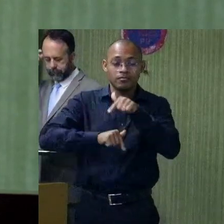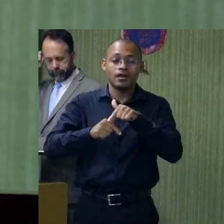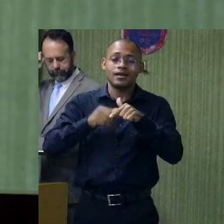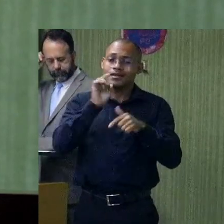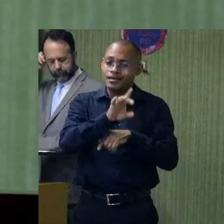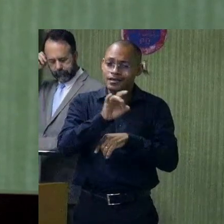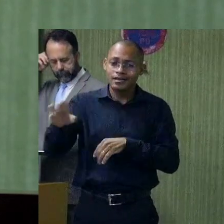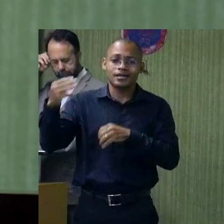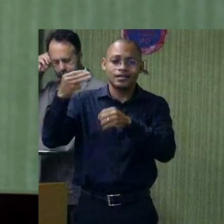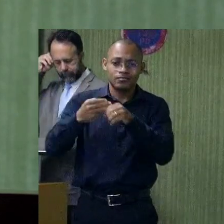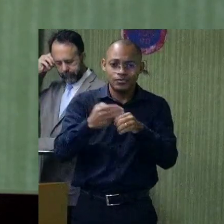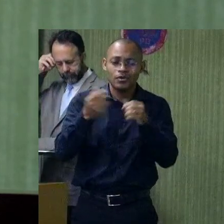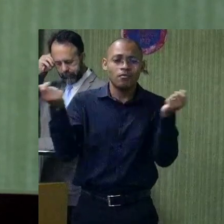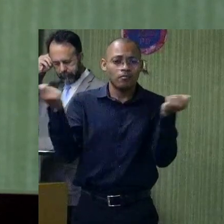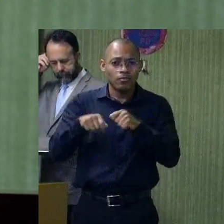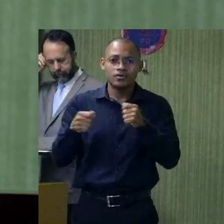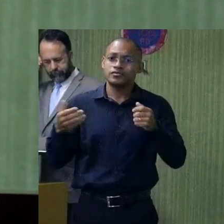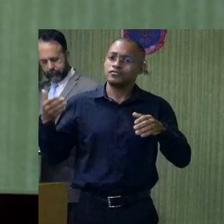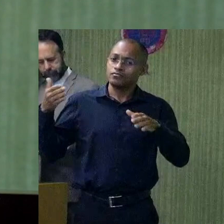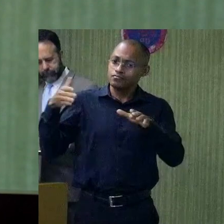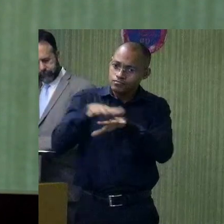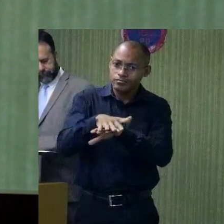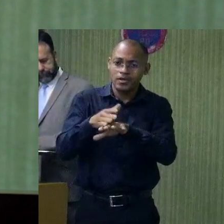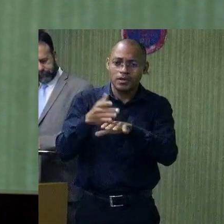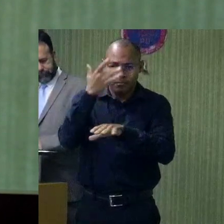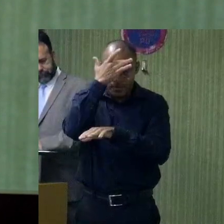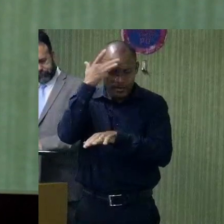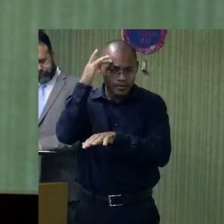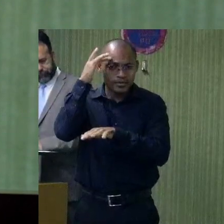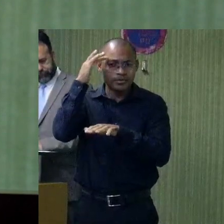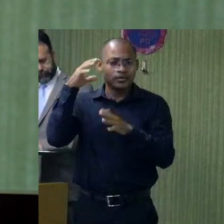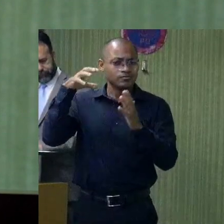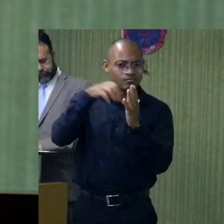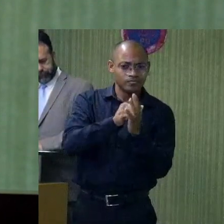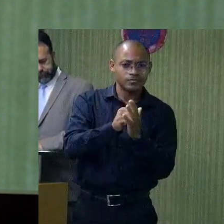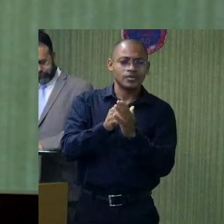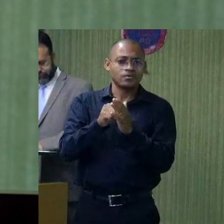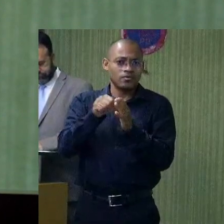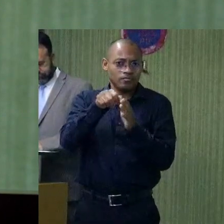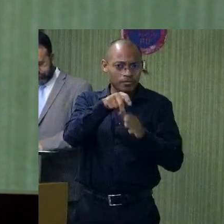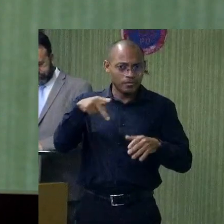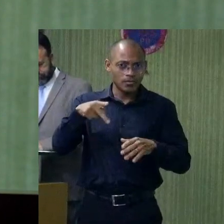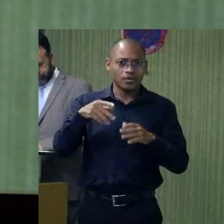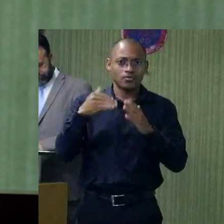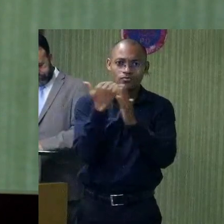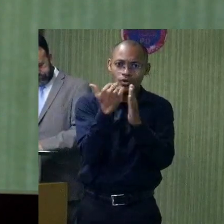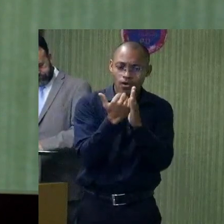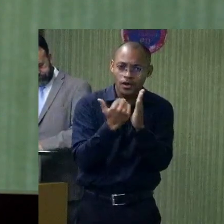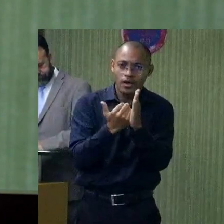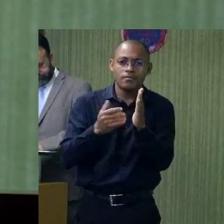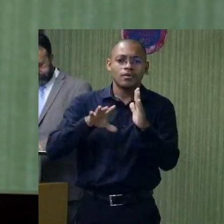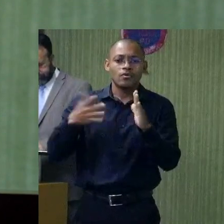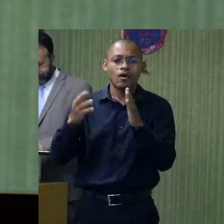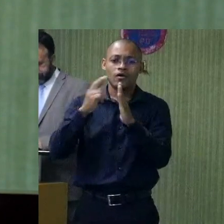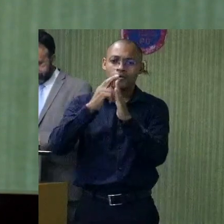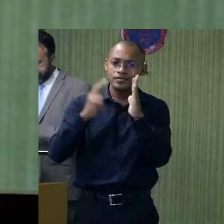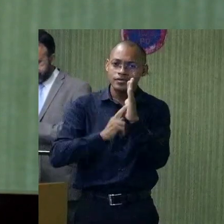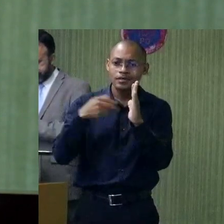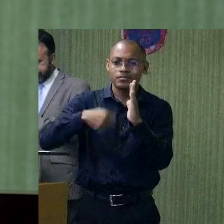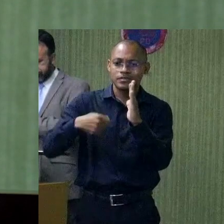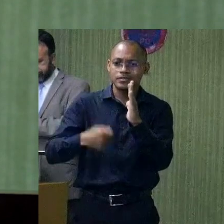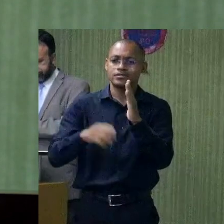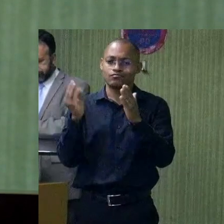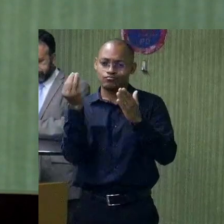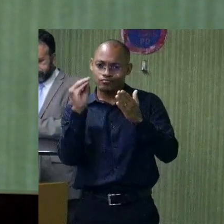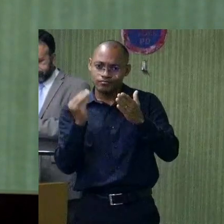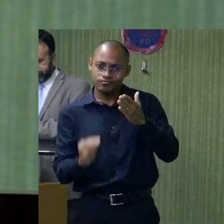possível incluíssem essas pessoas nos programas passassem a informação de que de que requisitos precisavam qual era o caminho